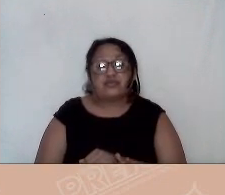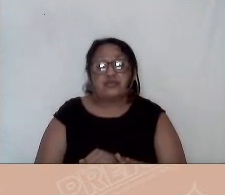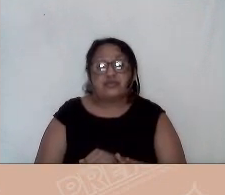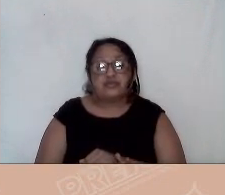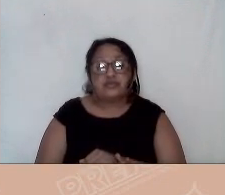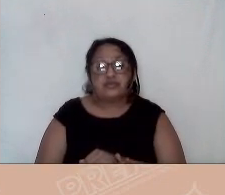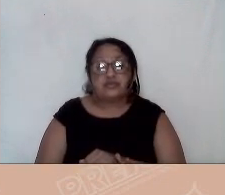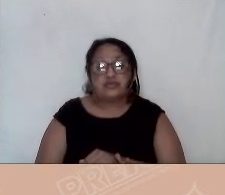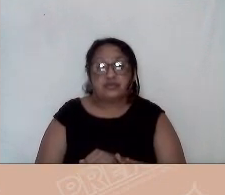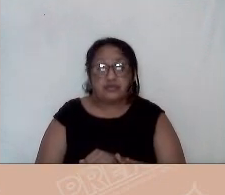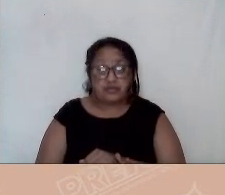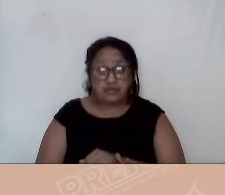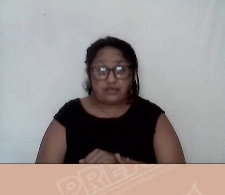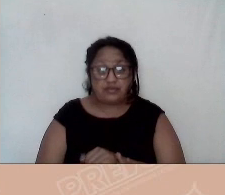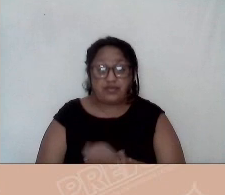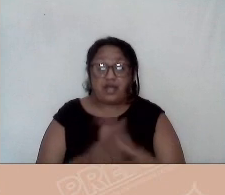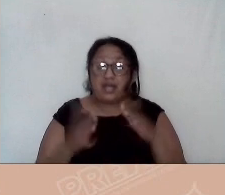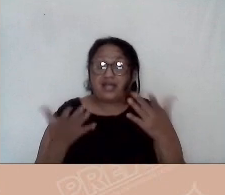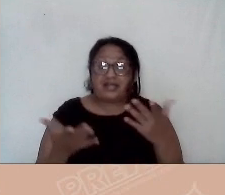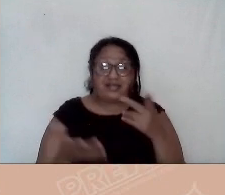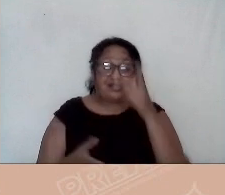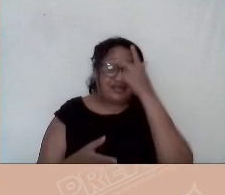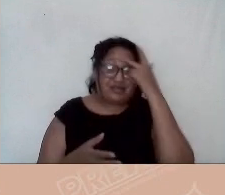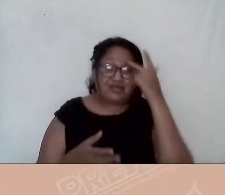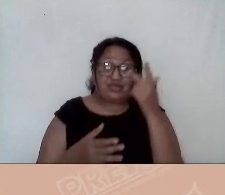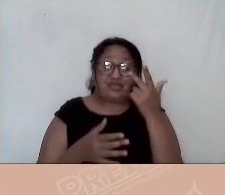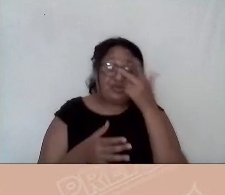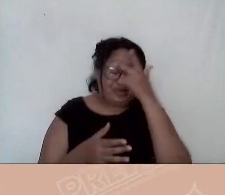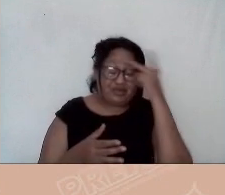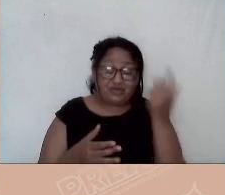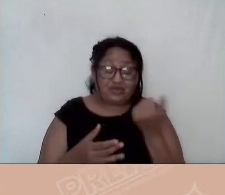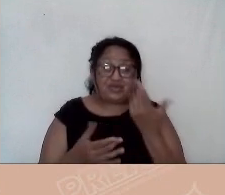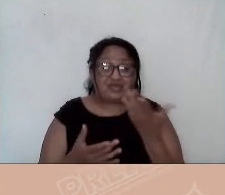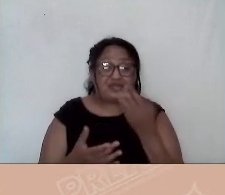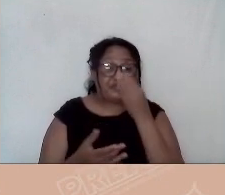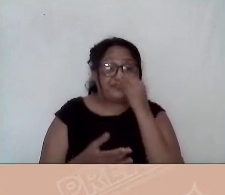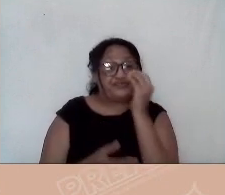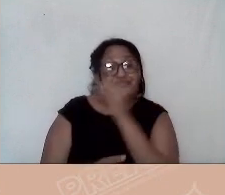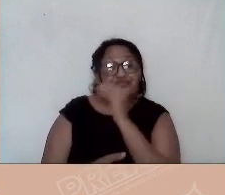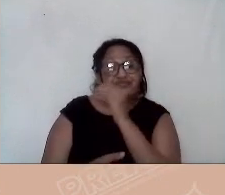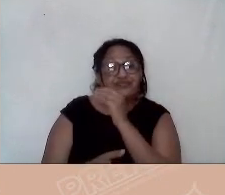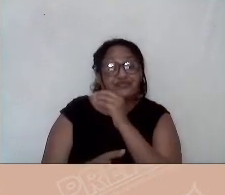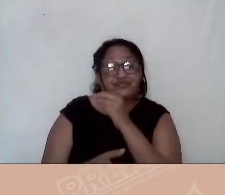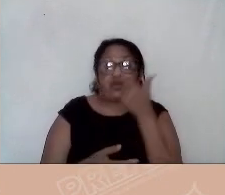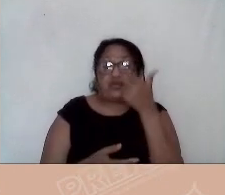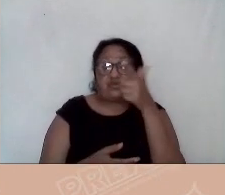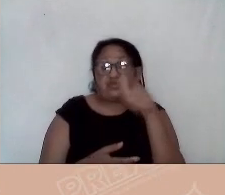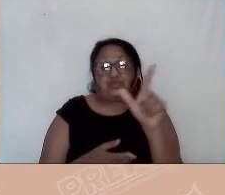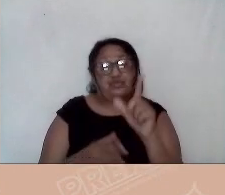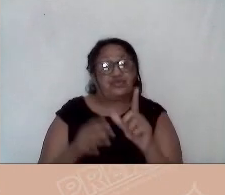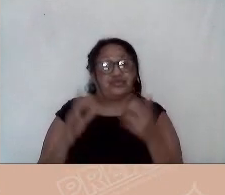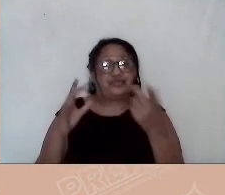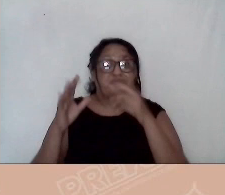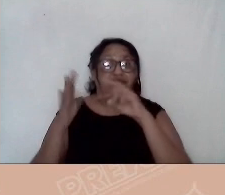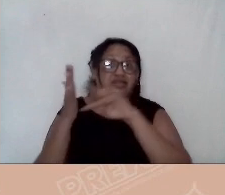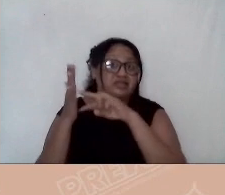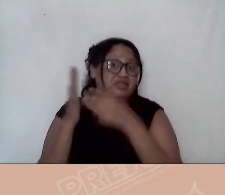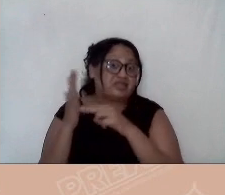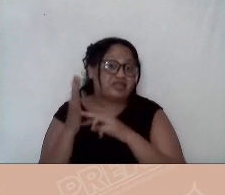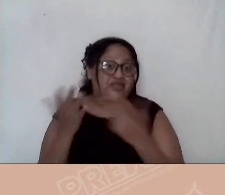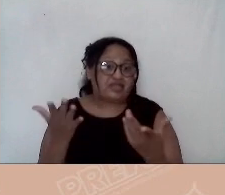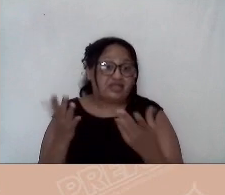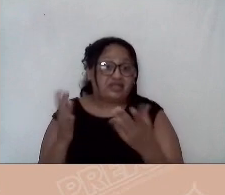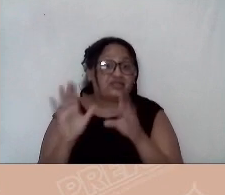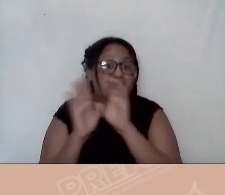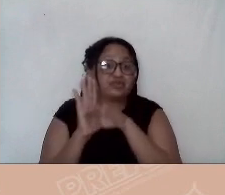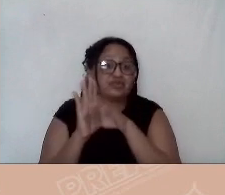rest of hacking eles ignoraram todo o resto do hacking and todo o resto do conceito de hacking né gente and took the